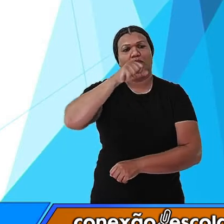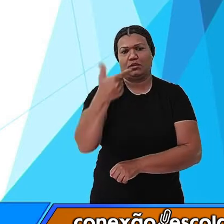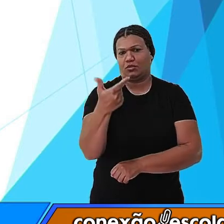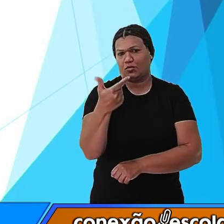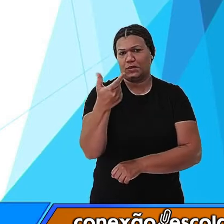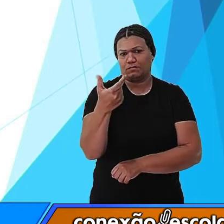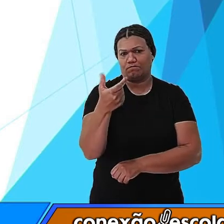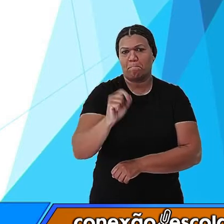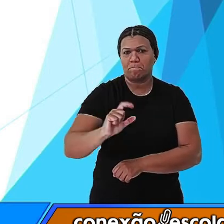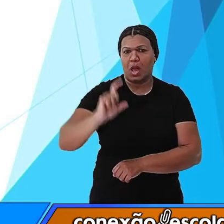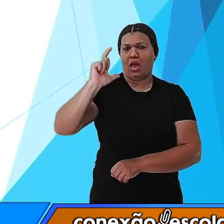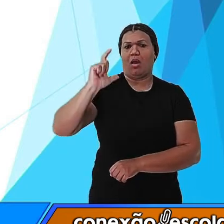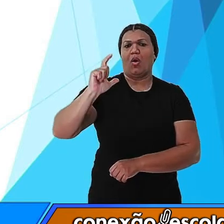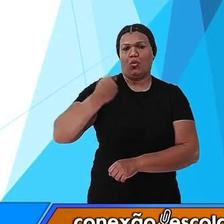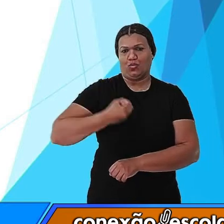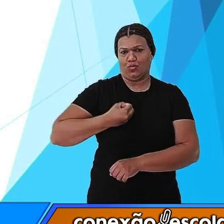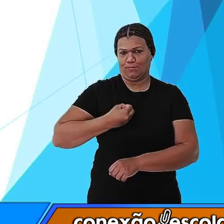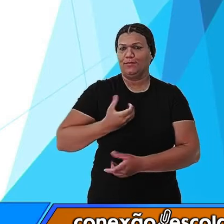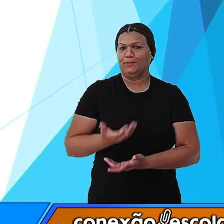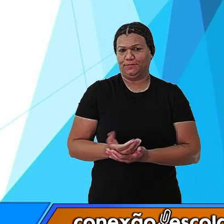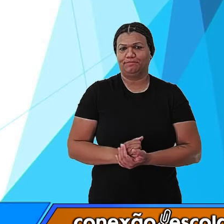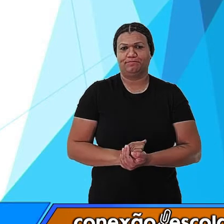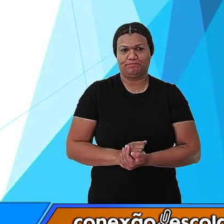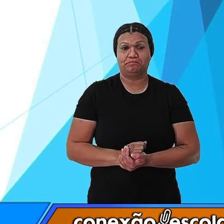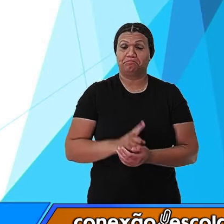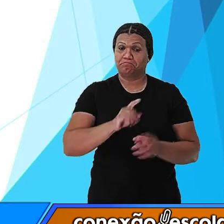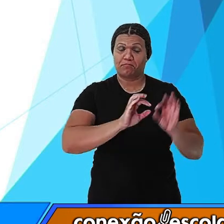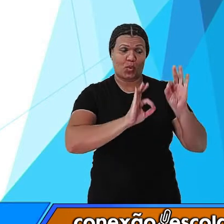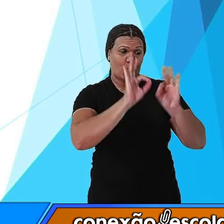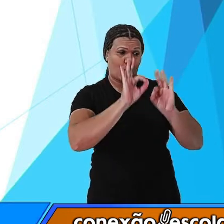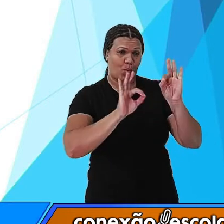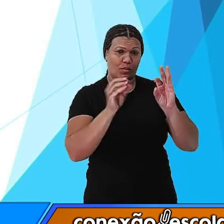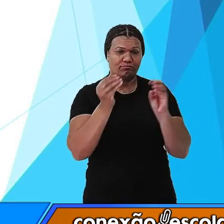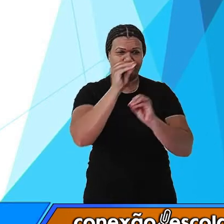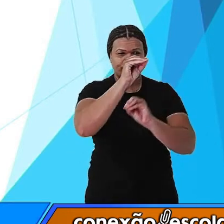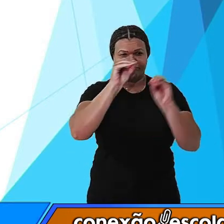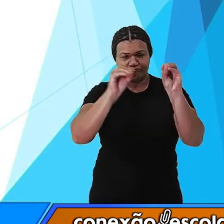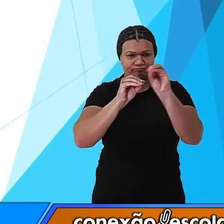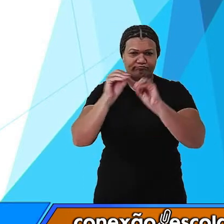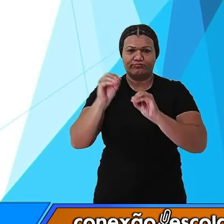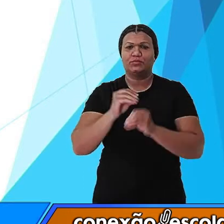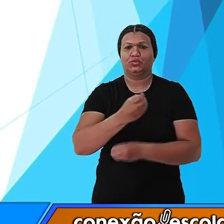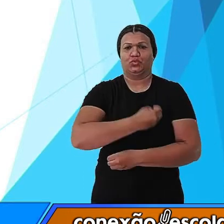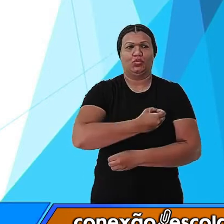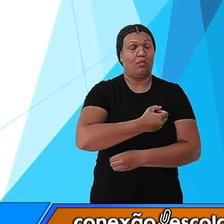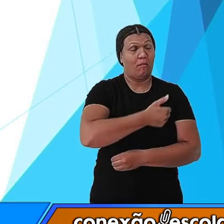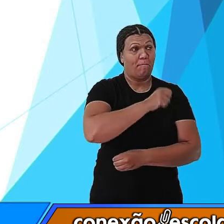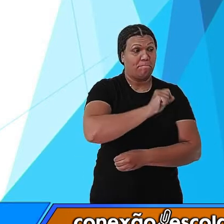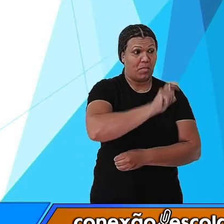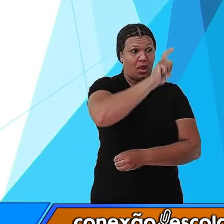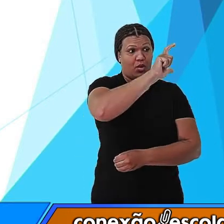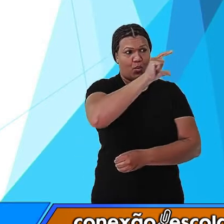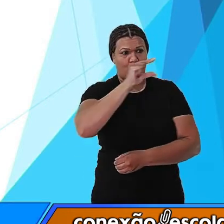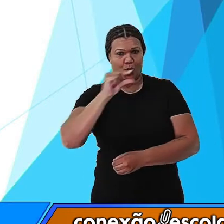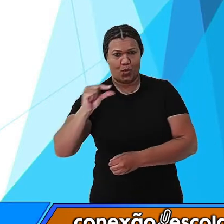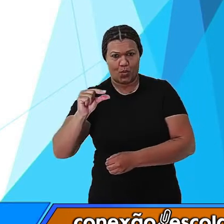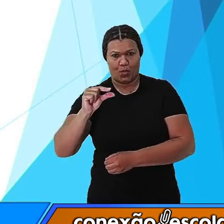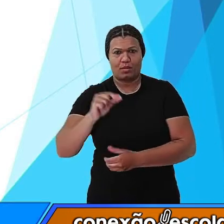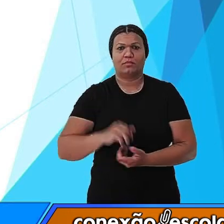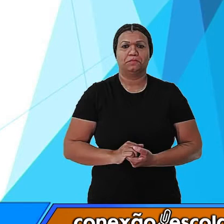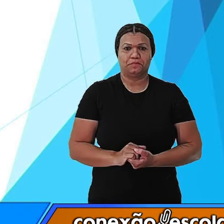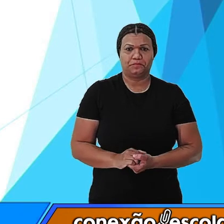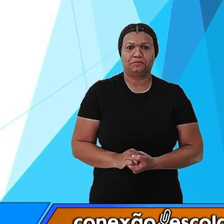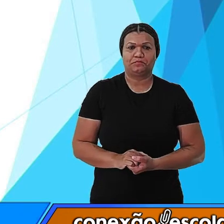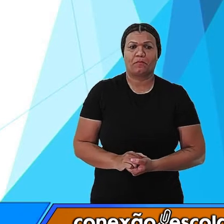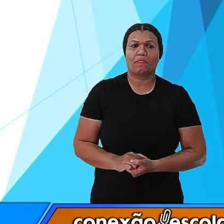982. Ou seja, eles foram organizados de forma decrescente, do maior para o menor. Na